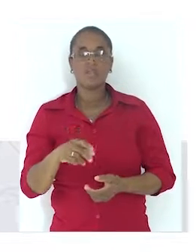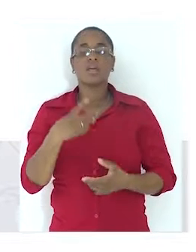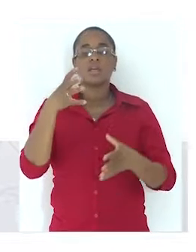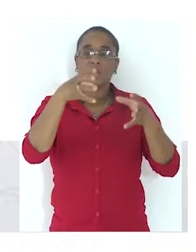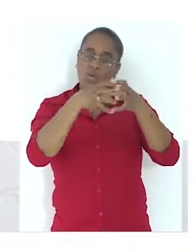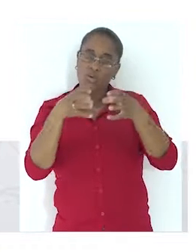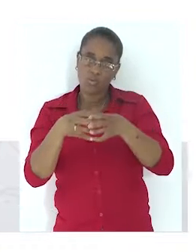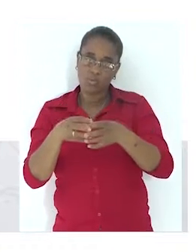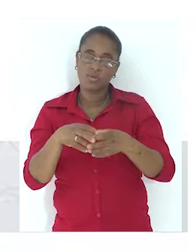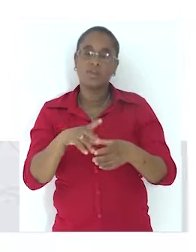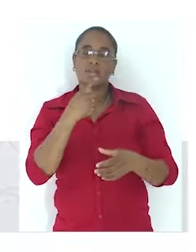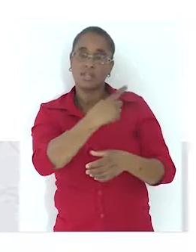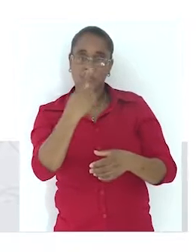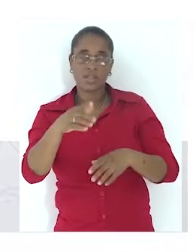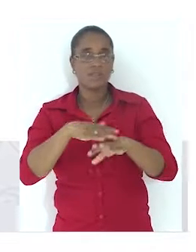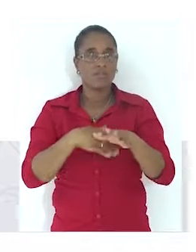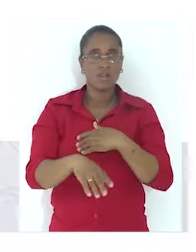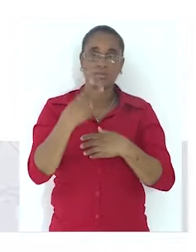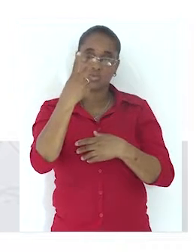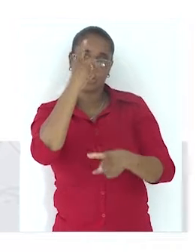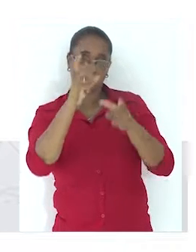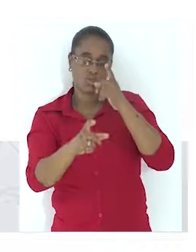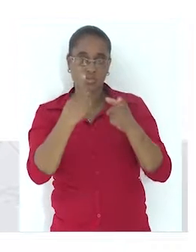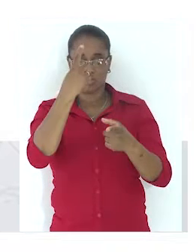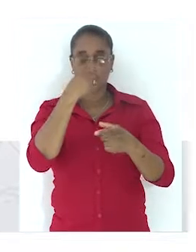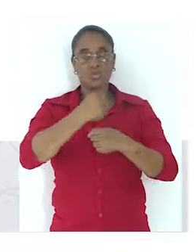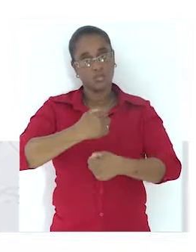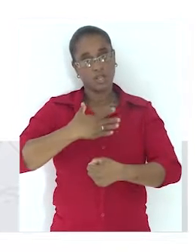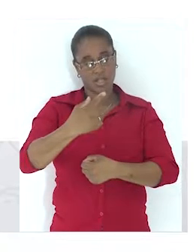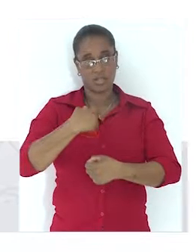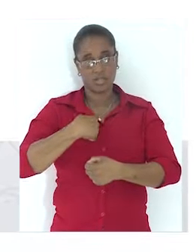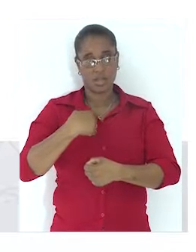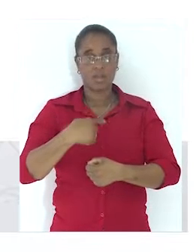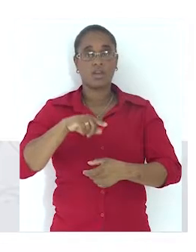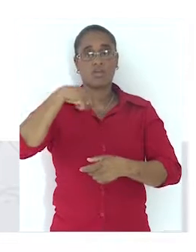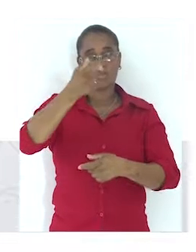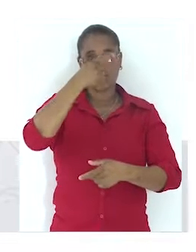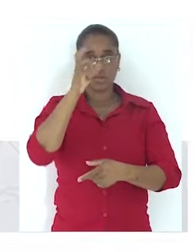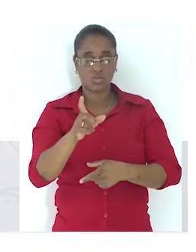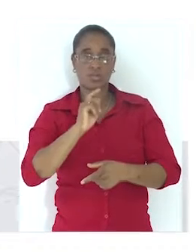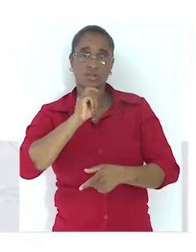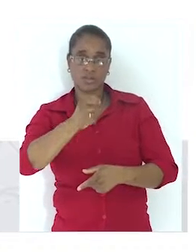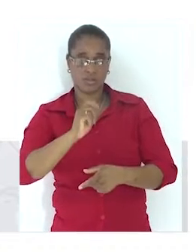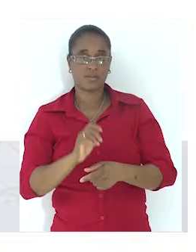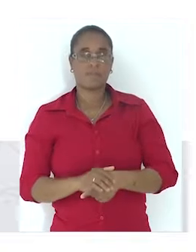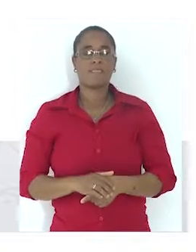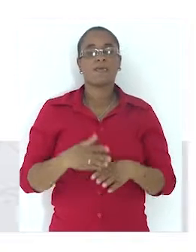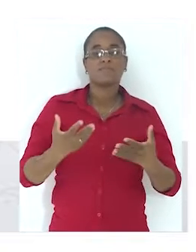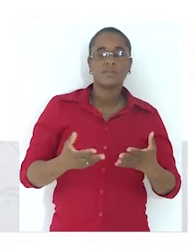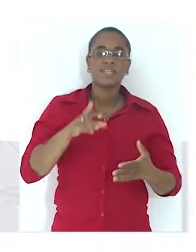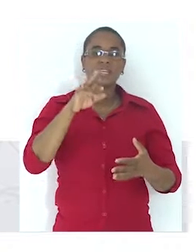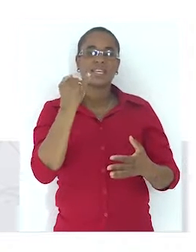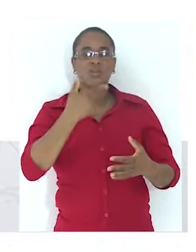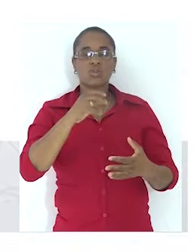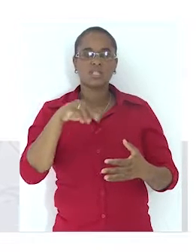o entrevistador e o entrevistado. De rotina, acontece de acordo com os acontecimentos.